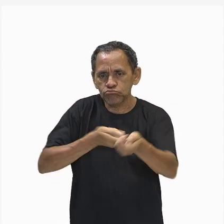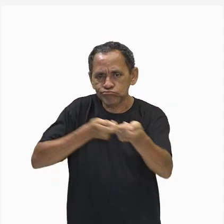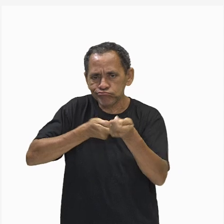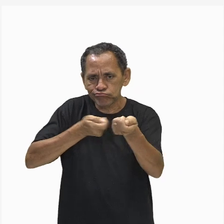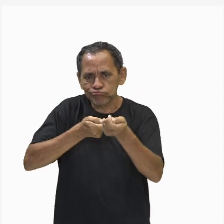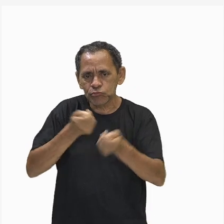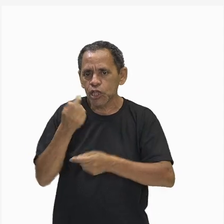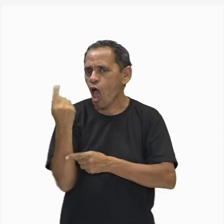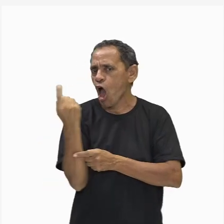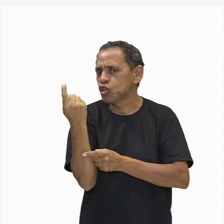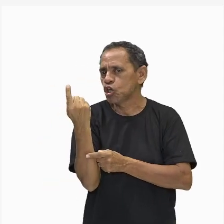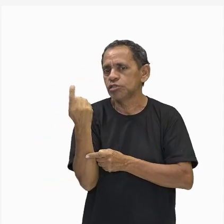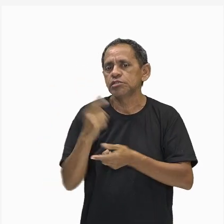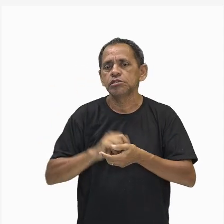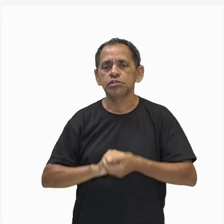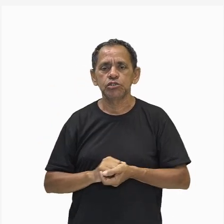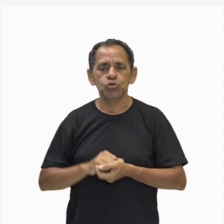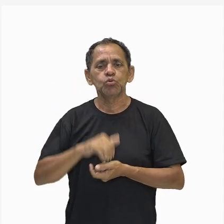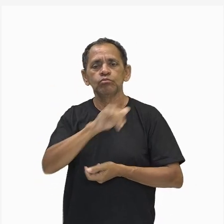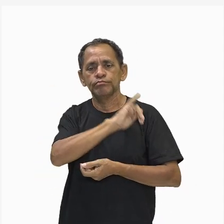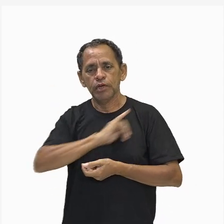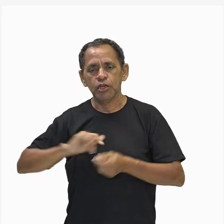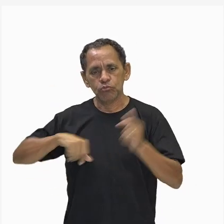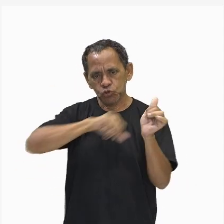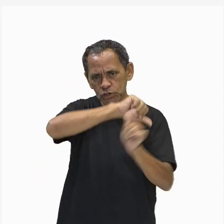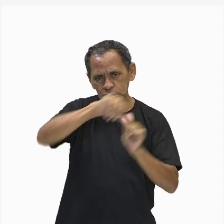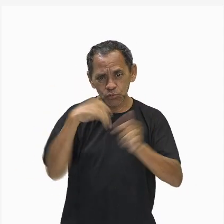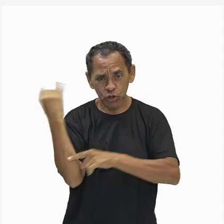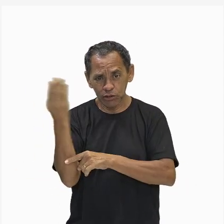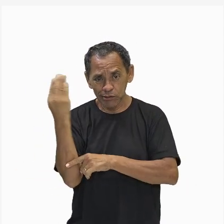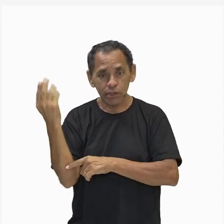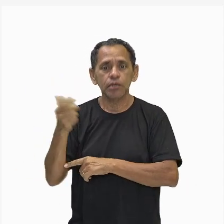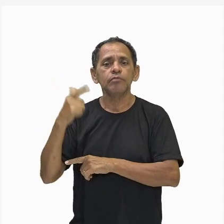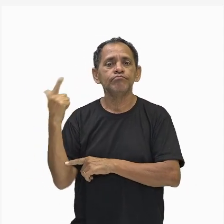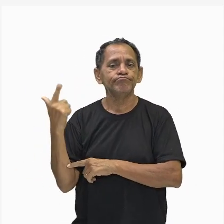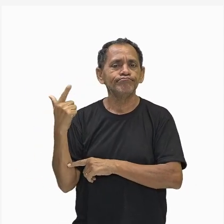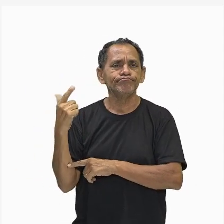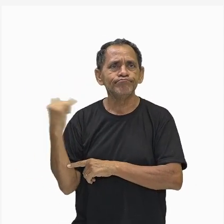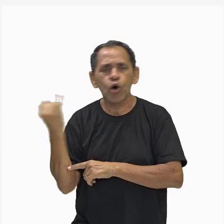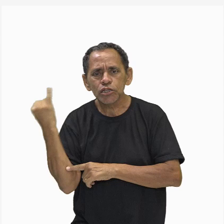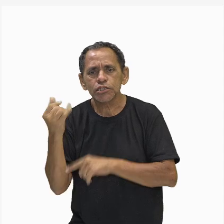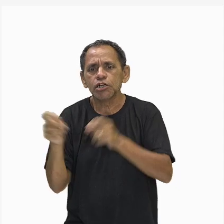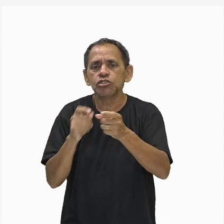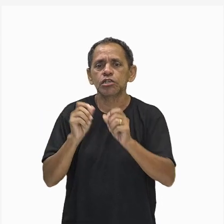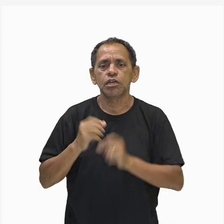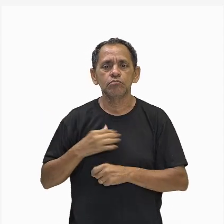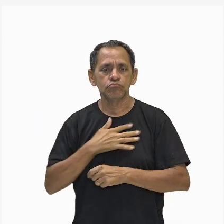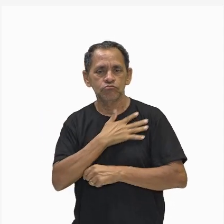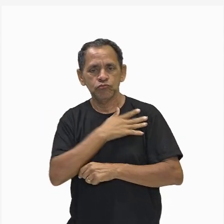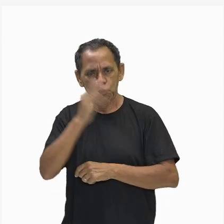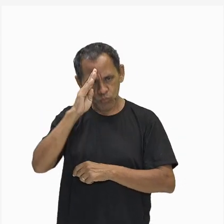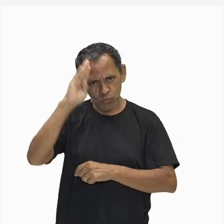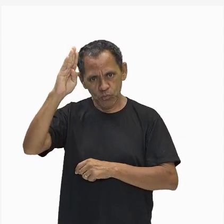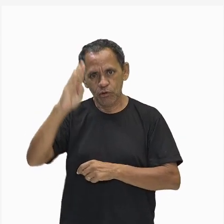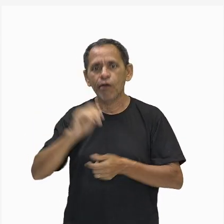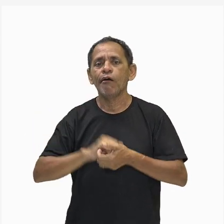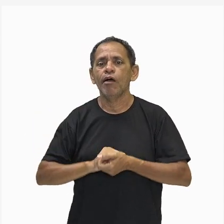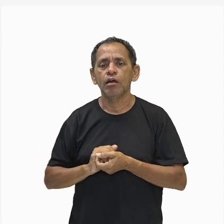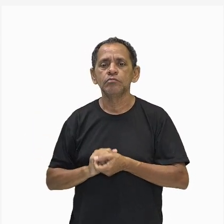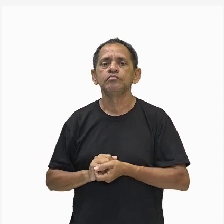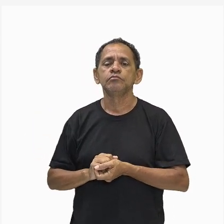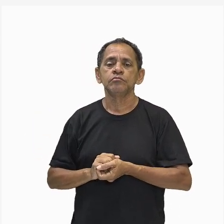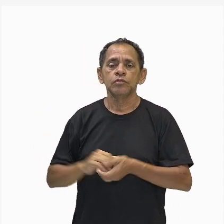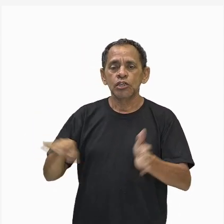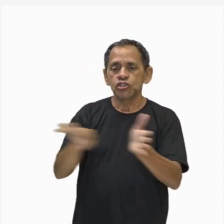Império. Uma mudança importante foi que os generais do exército chegaram ao Senado, passando a ter os